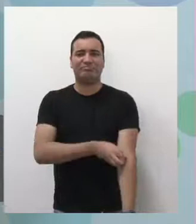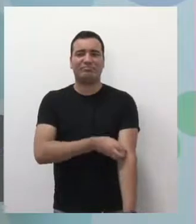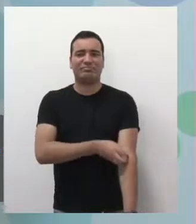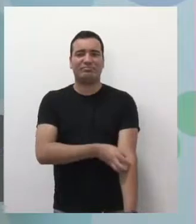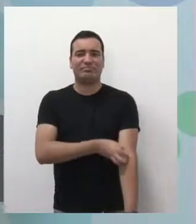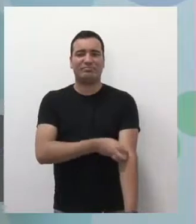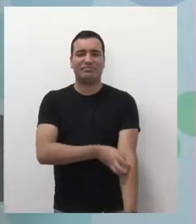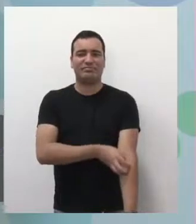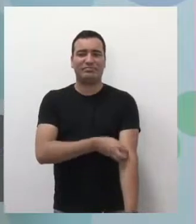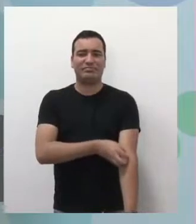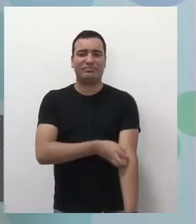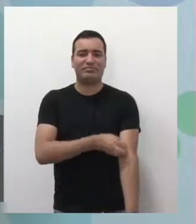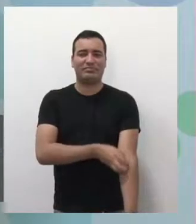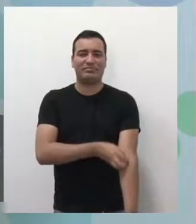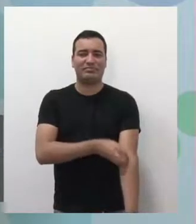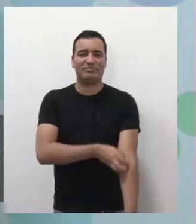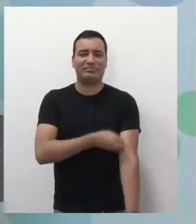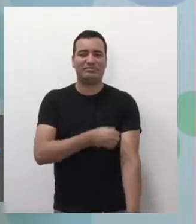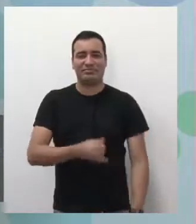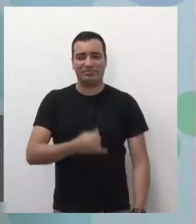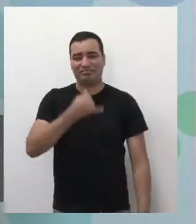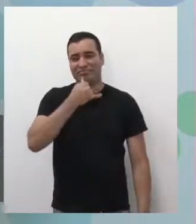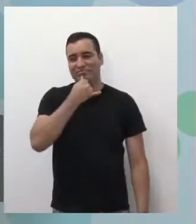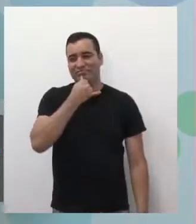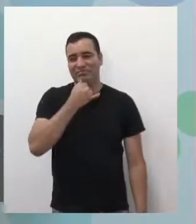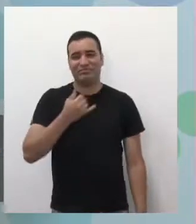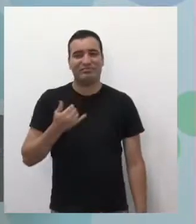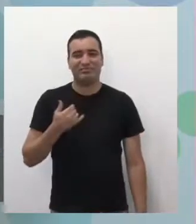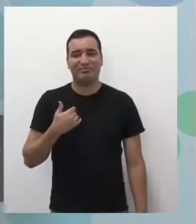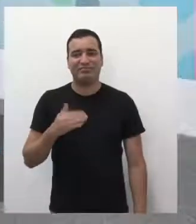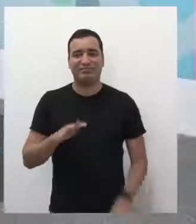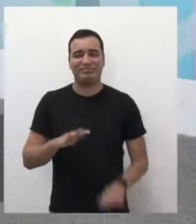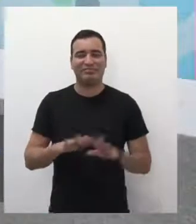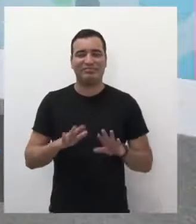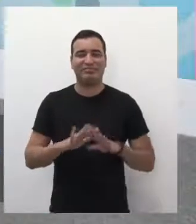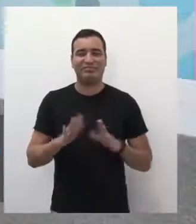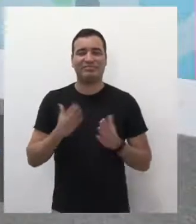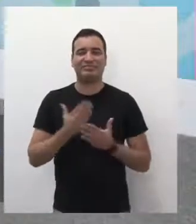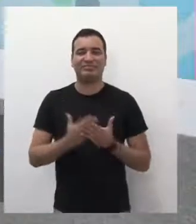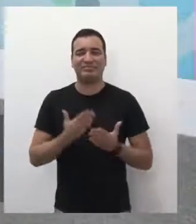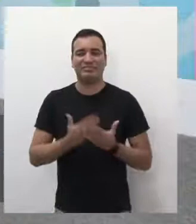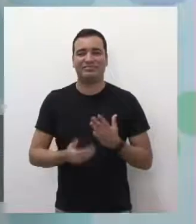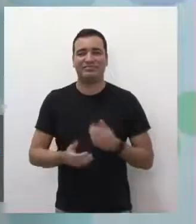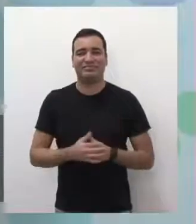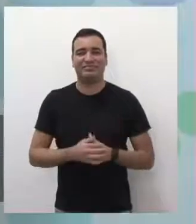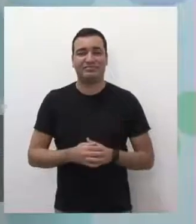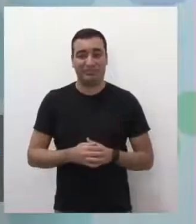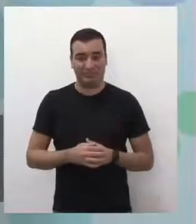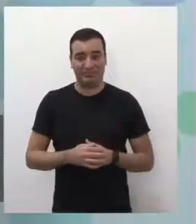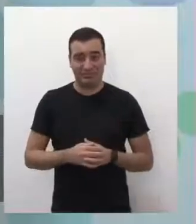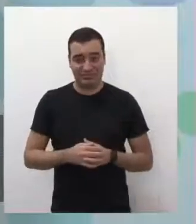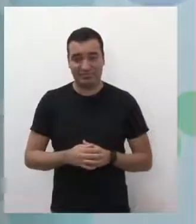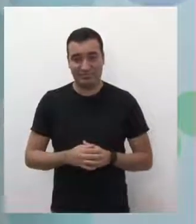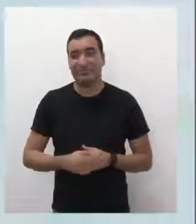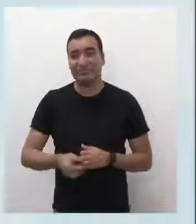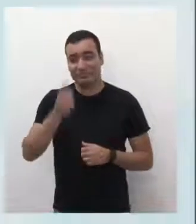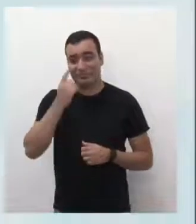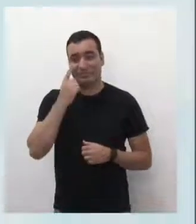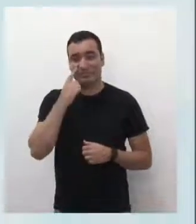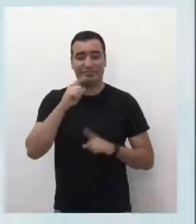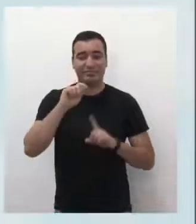Eu fiquei triste, tanto que eu vou sistematizar. Eu vou acabar com a aula. A importância de se aprender matemática. Ó, considerando o consumo mensal da